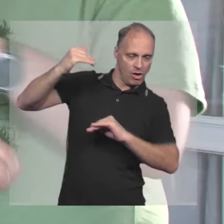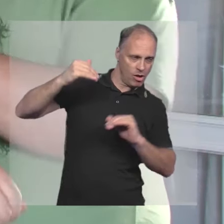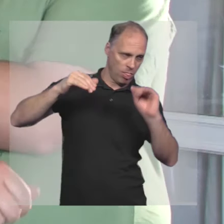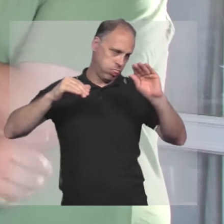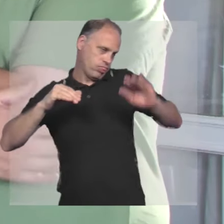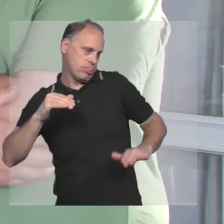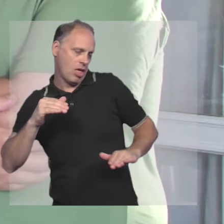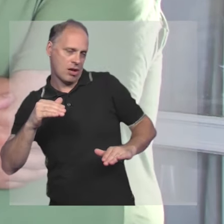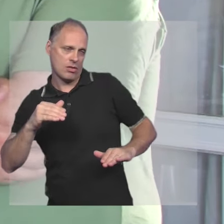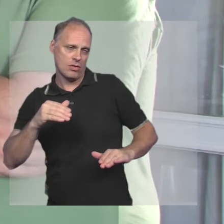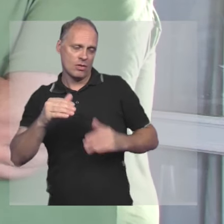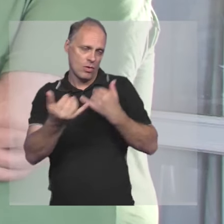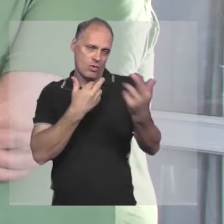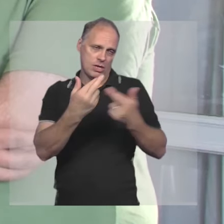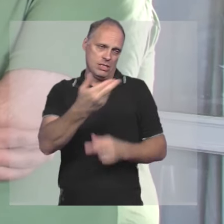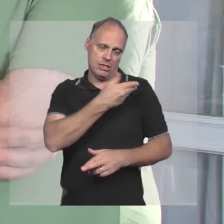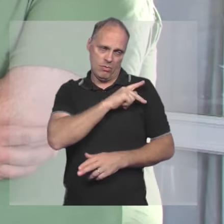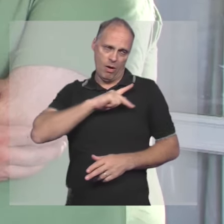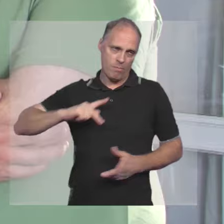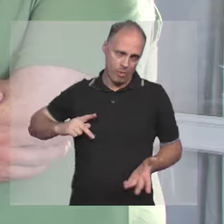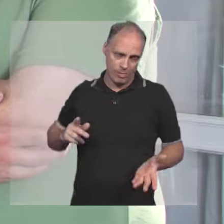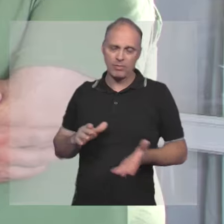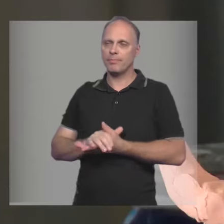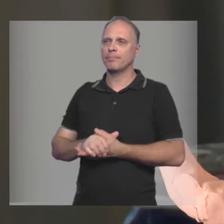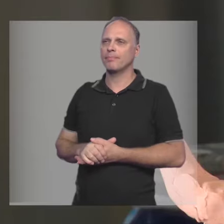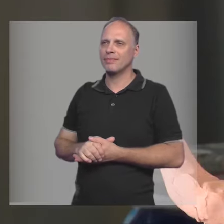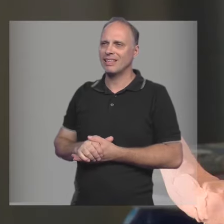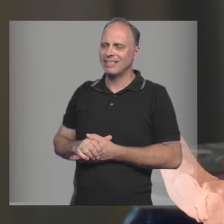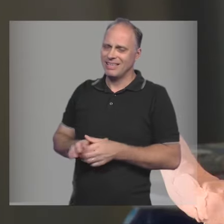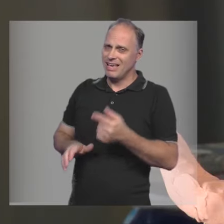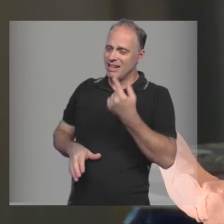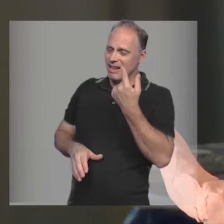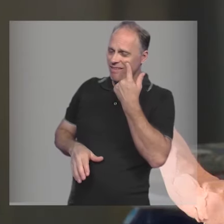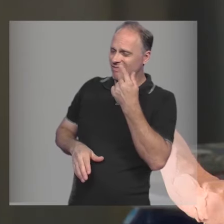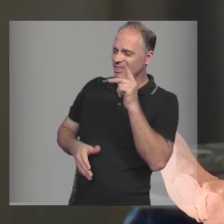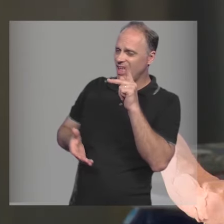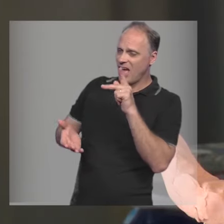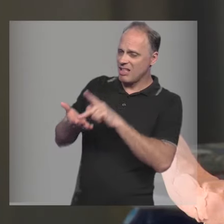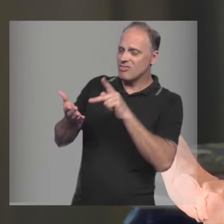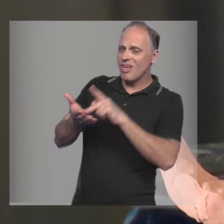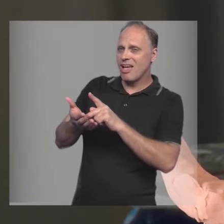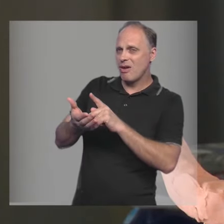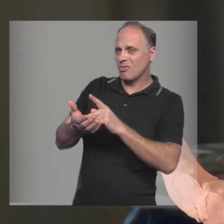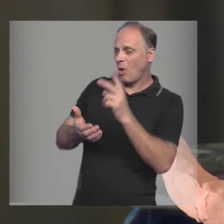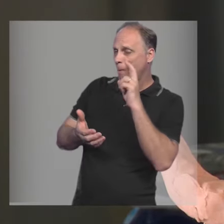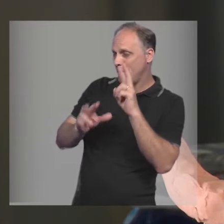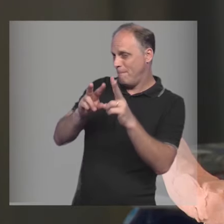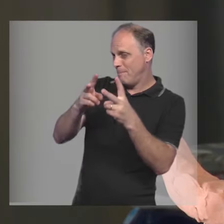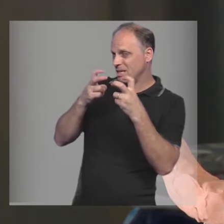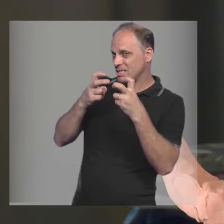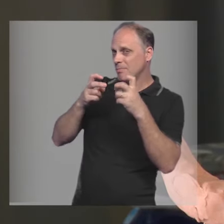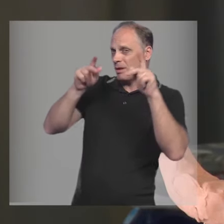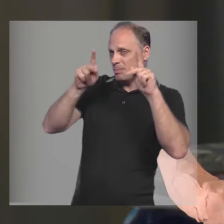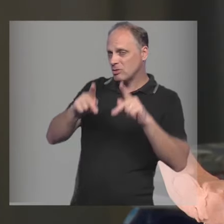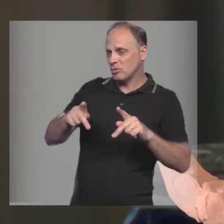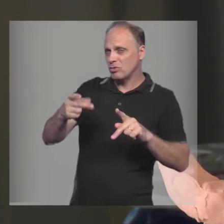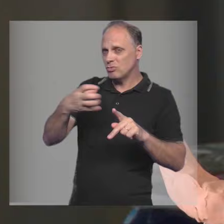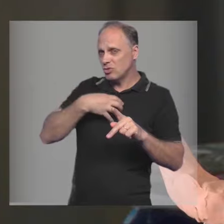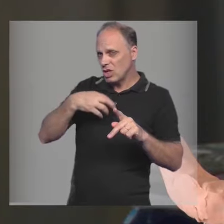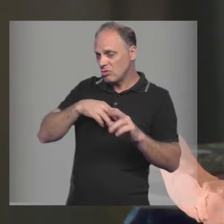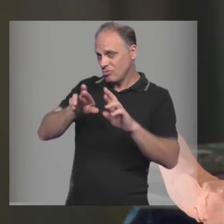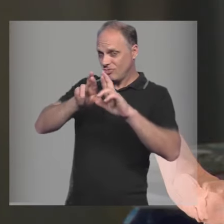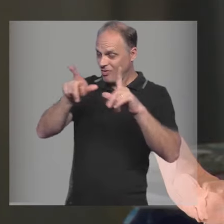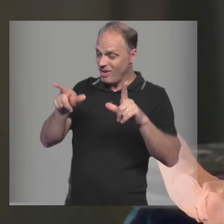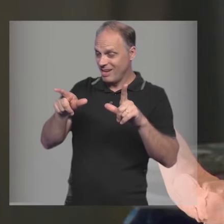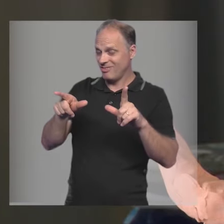superiores ao público? Cara, eu vejo muito mais o pessoal no sentido